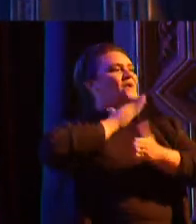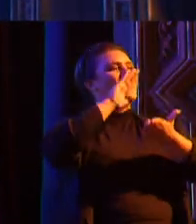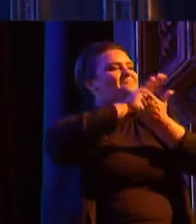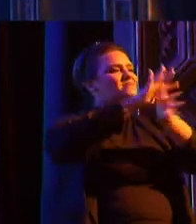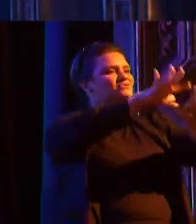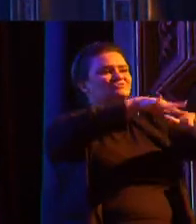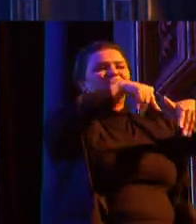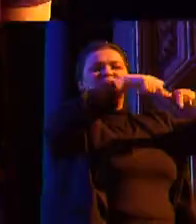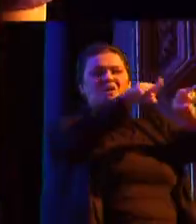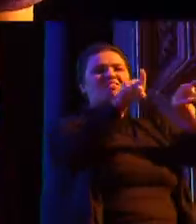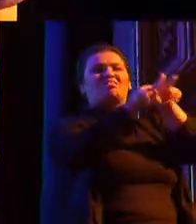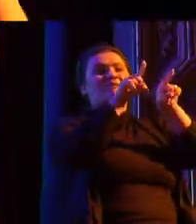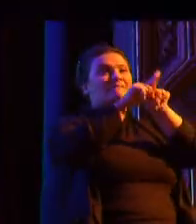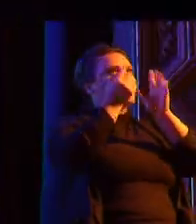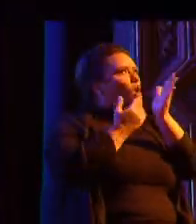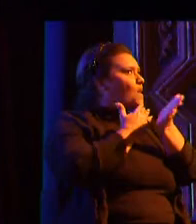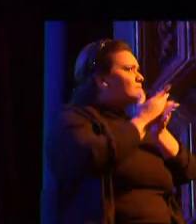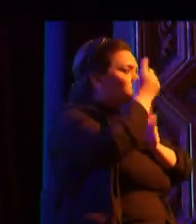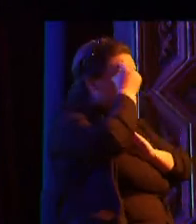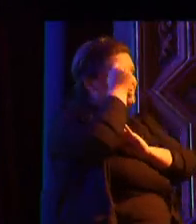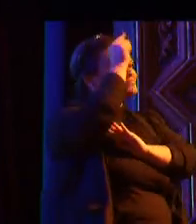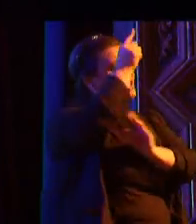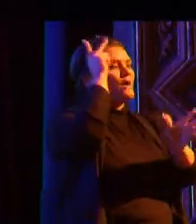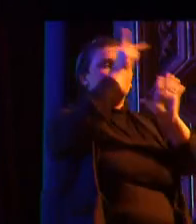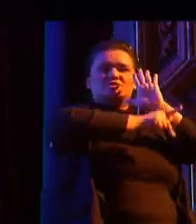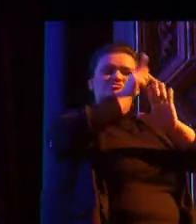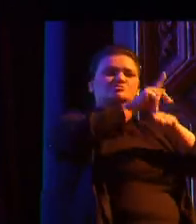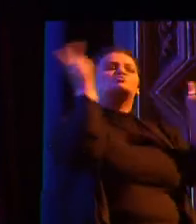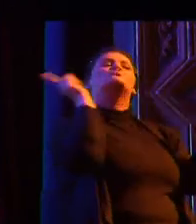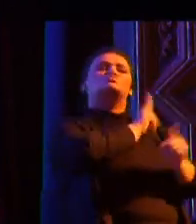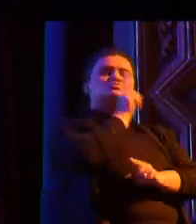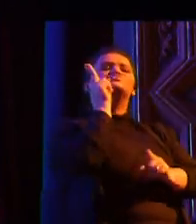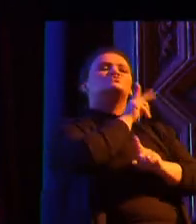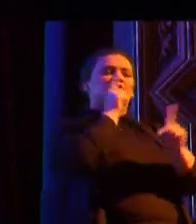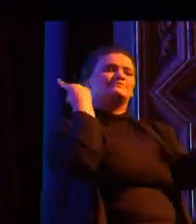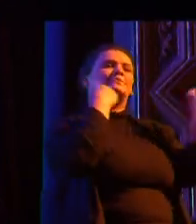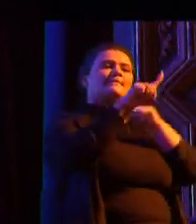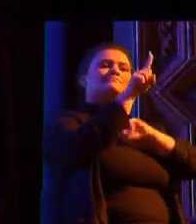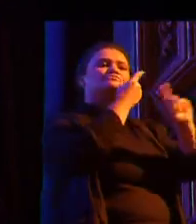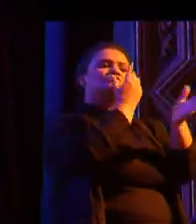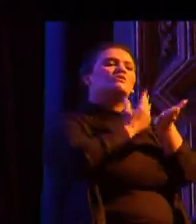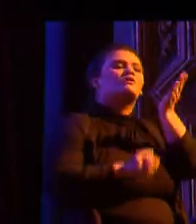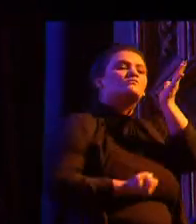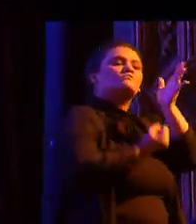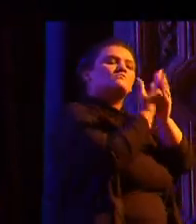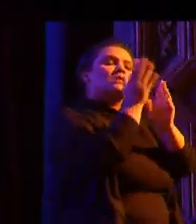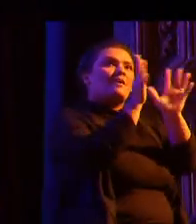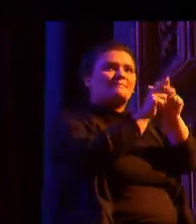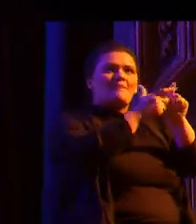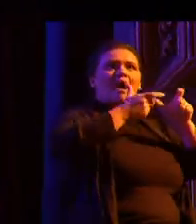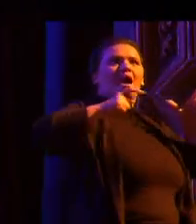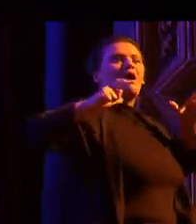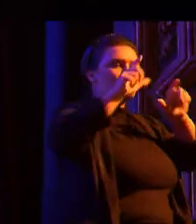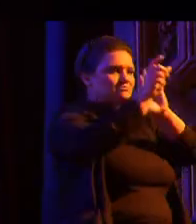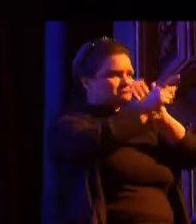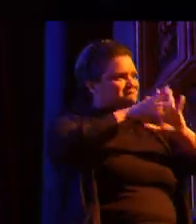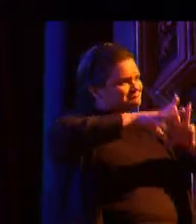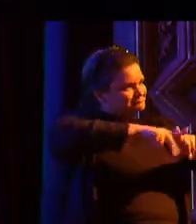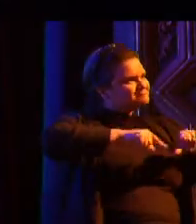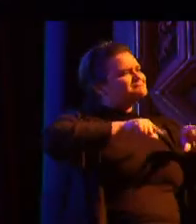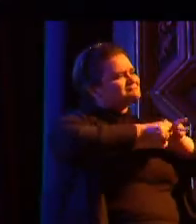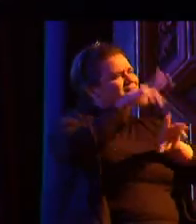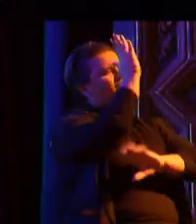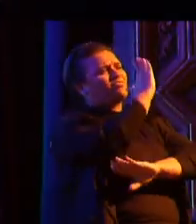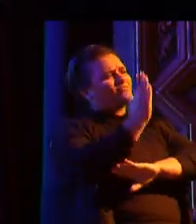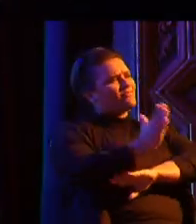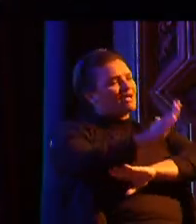e idealizador desse prêmio, um projeto necessário para a música que nasce na maior região territorial do país,